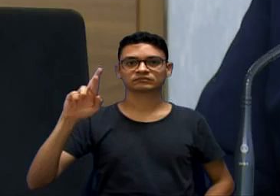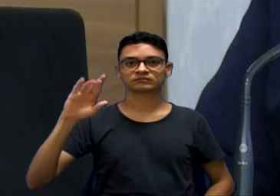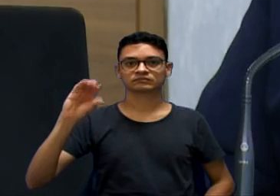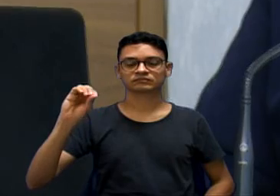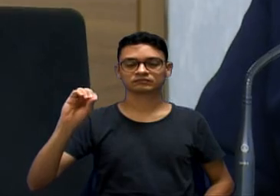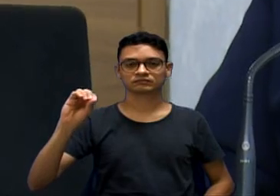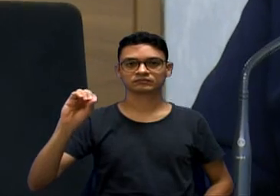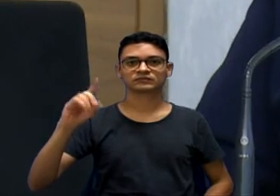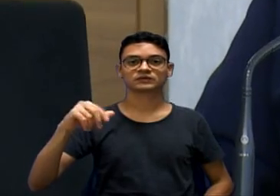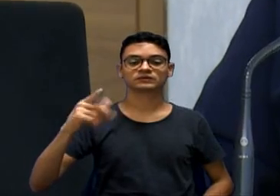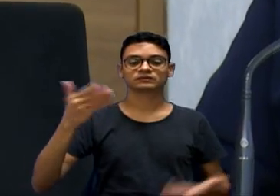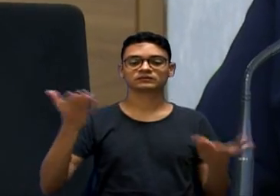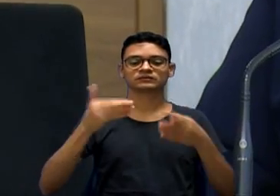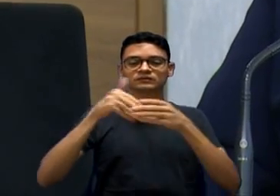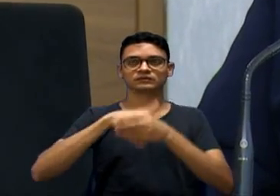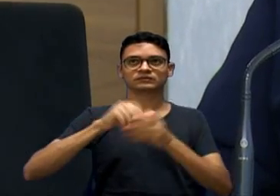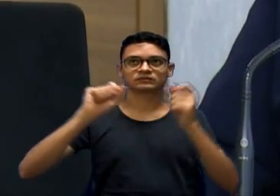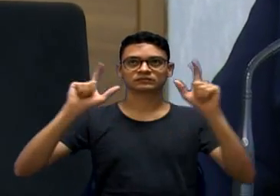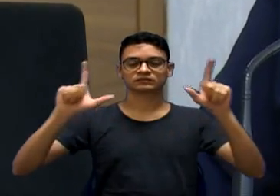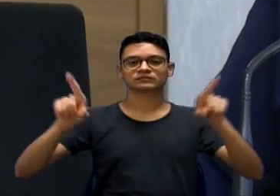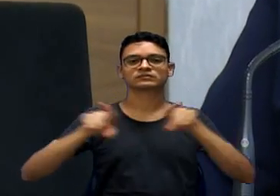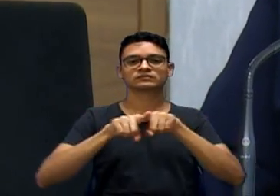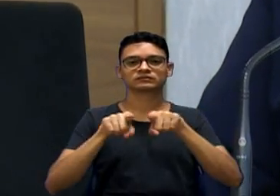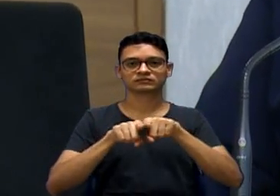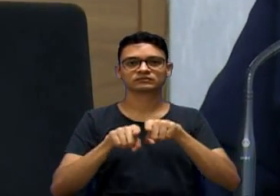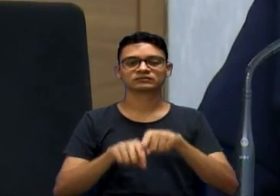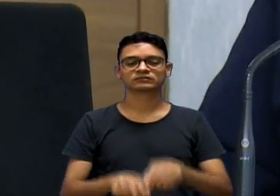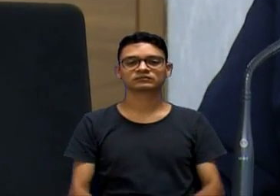Eu coloco em votação também, no painel também.